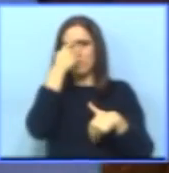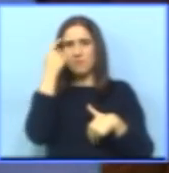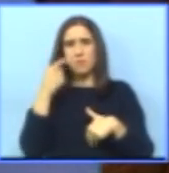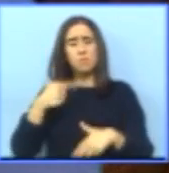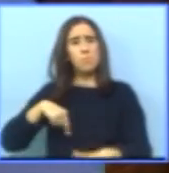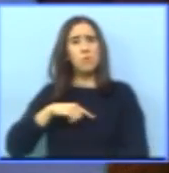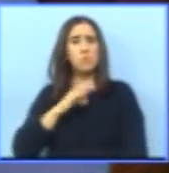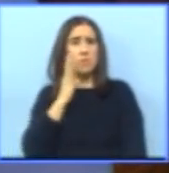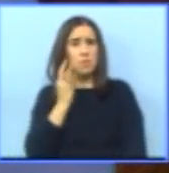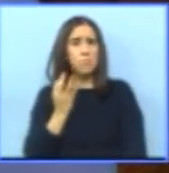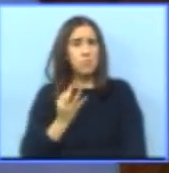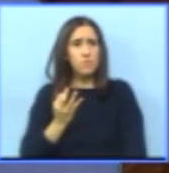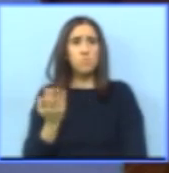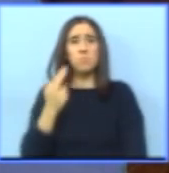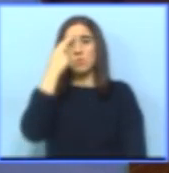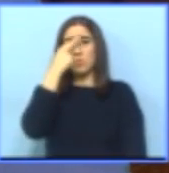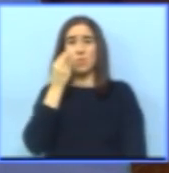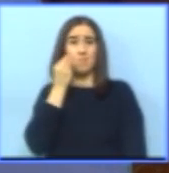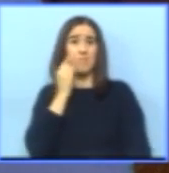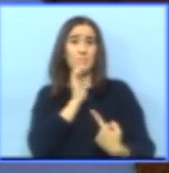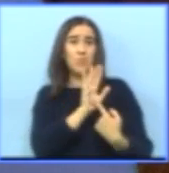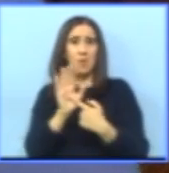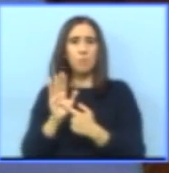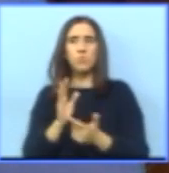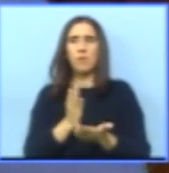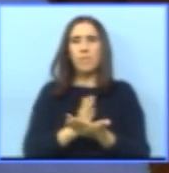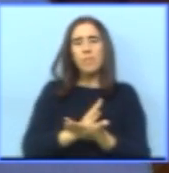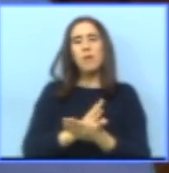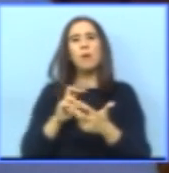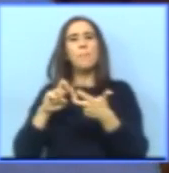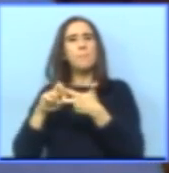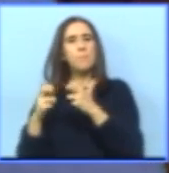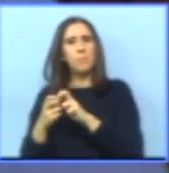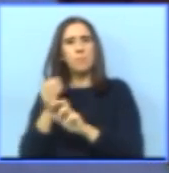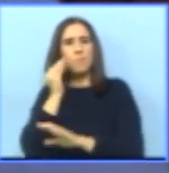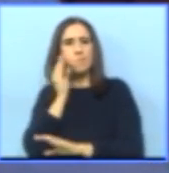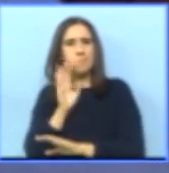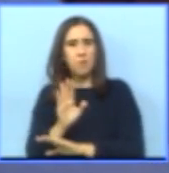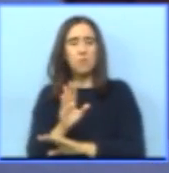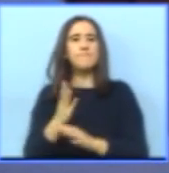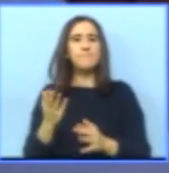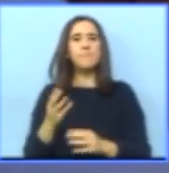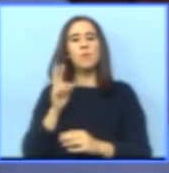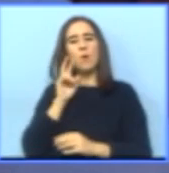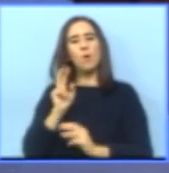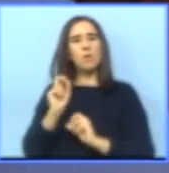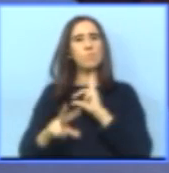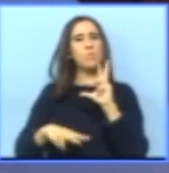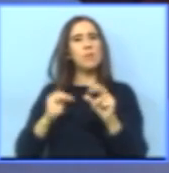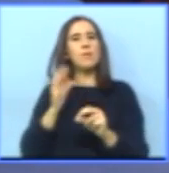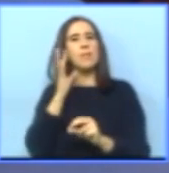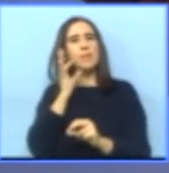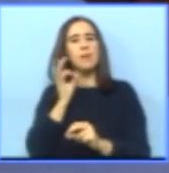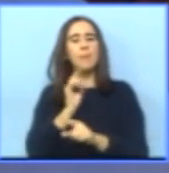mostramos, enfim, a história, como ela foi, com os seus dilemas, com os seus problemas, tentando lançar um olhar moderno, mas